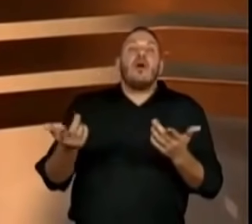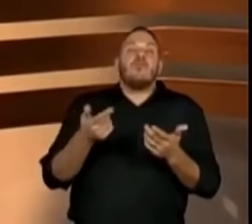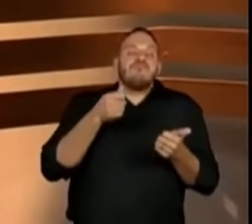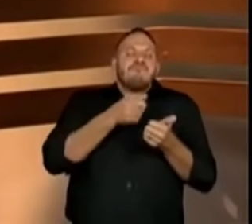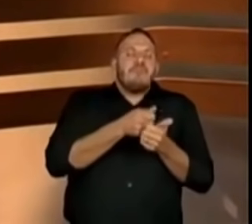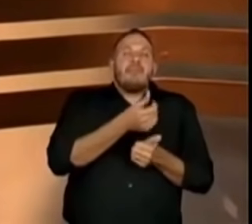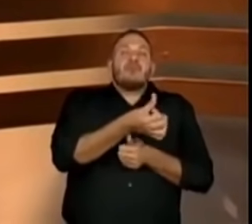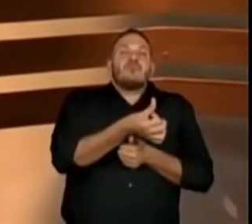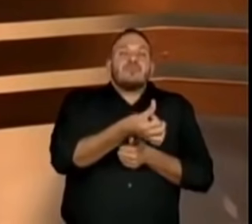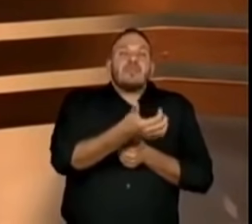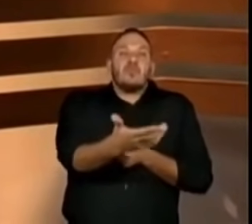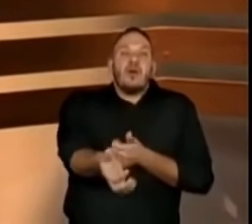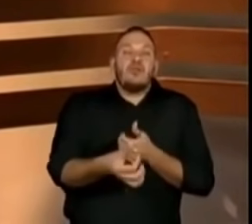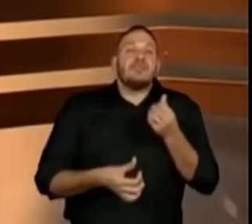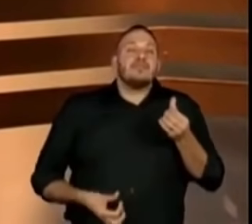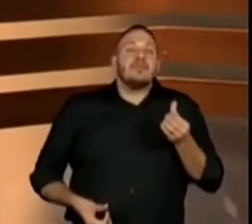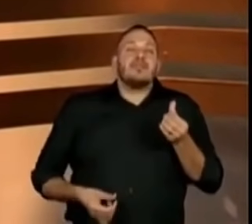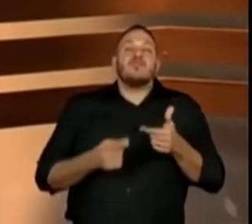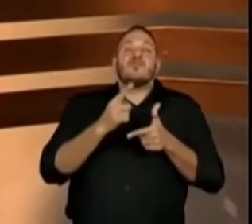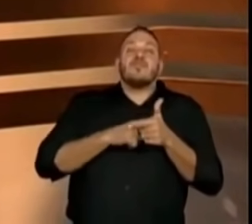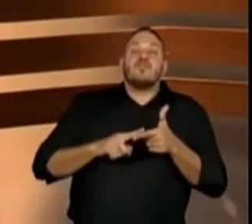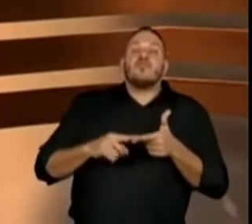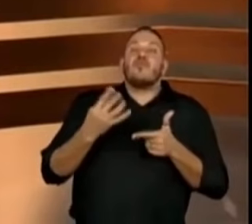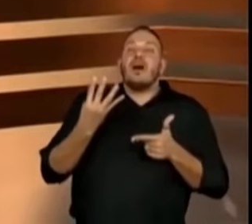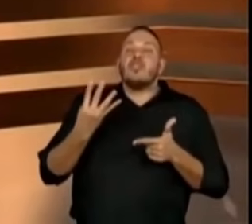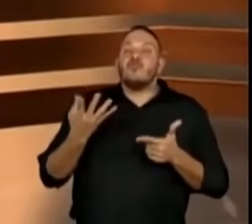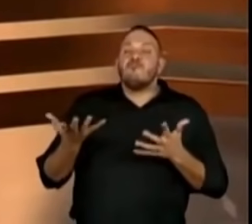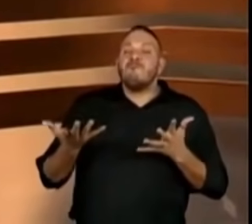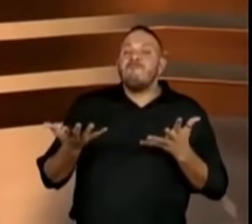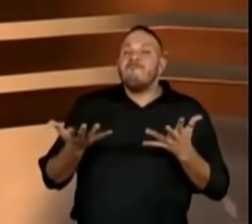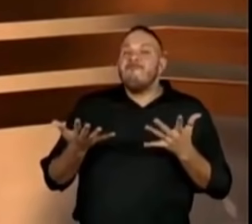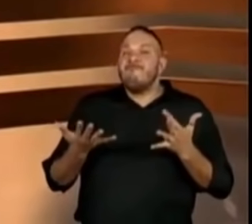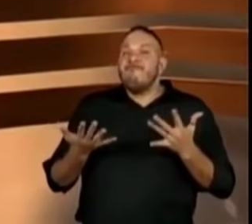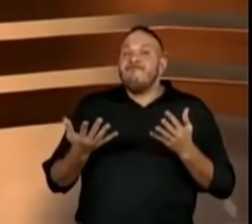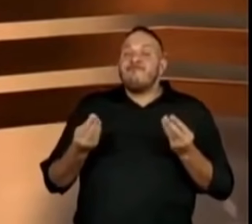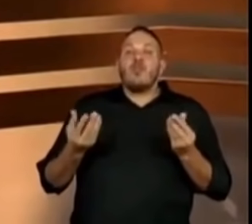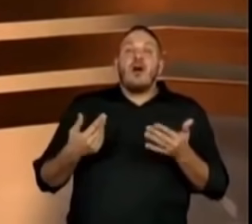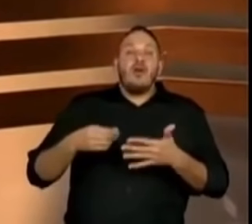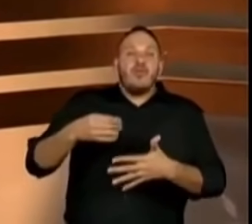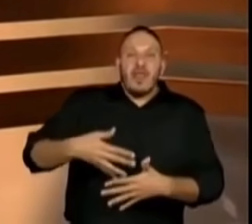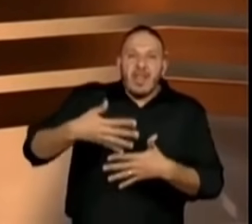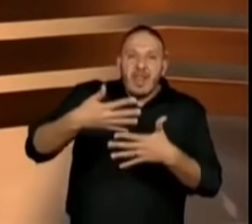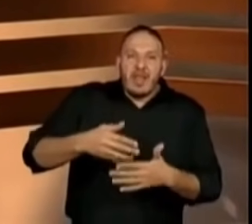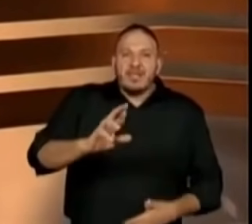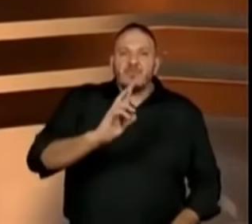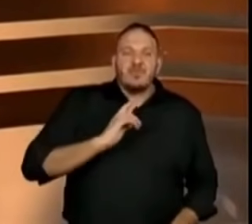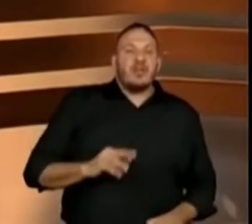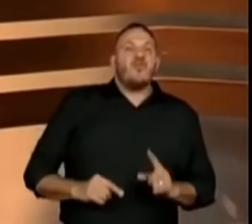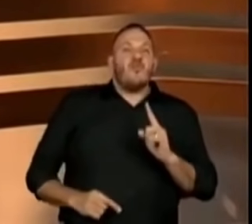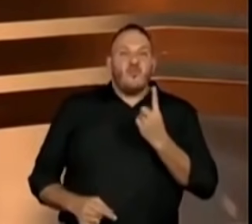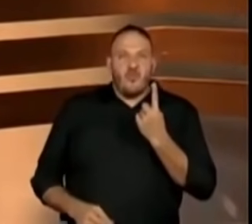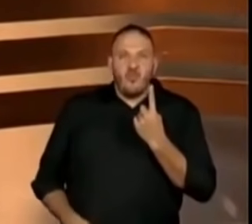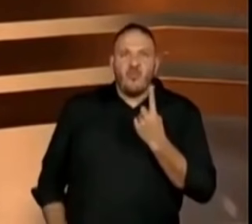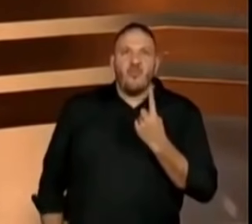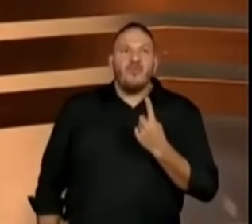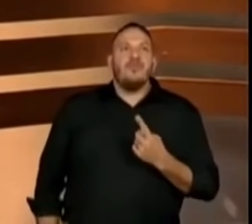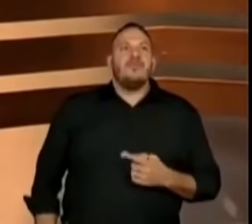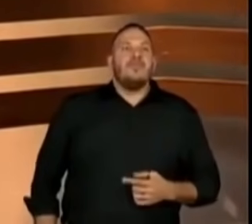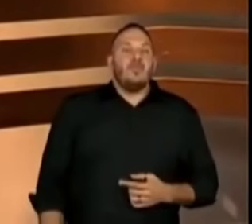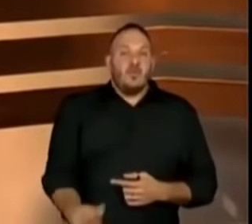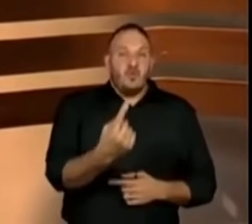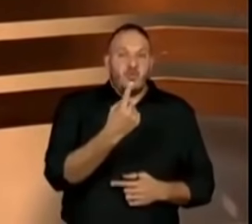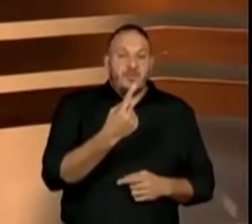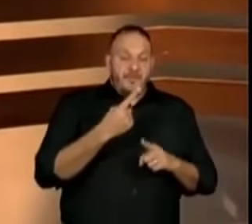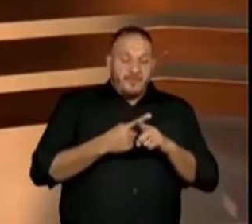6 sem passar. É quanto, pessoal? E aí? E aí, pessoal? 1. Uma vez